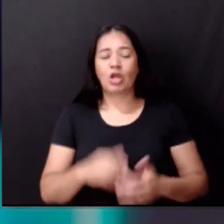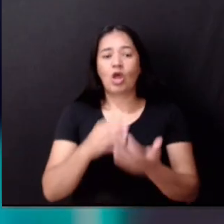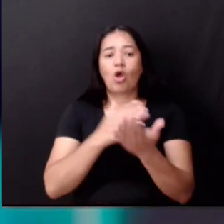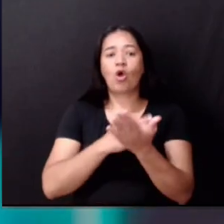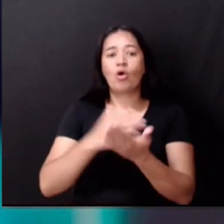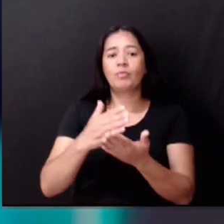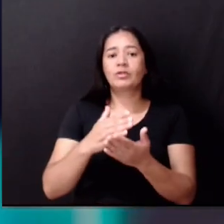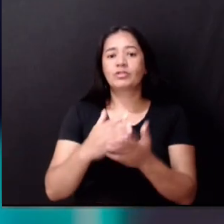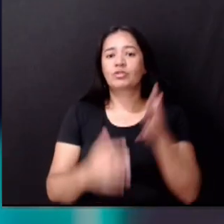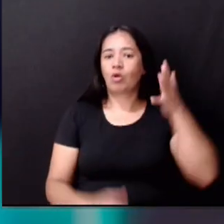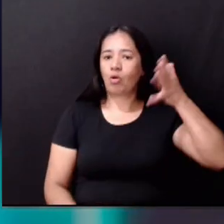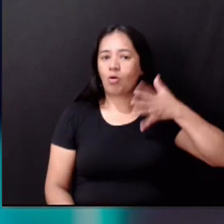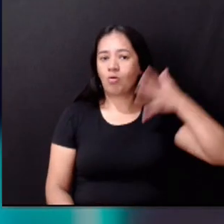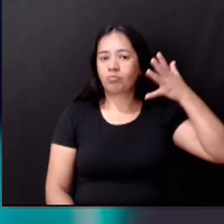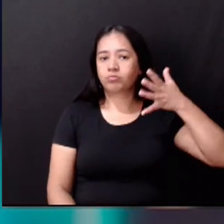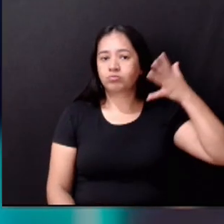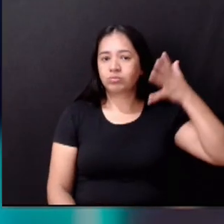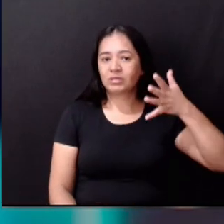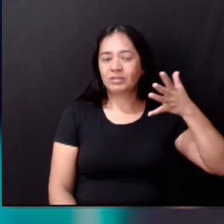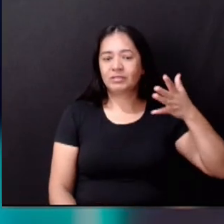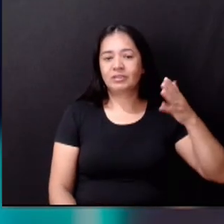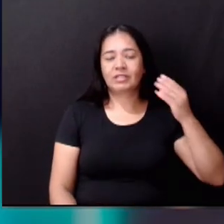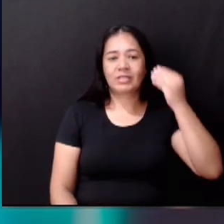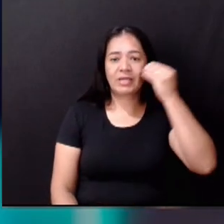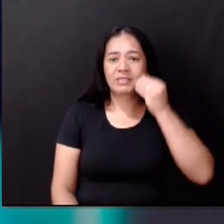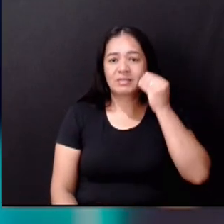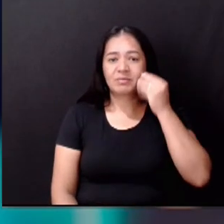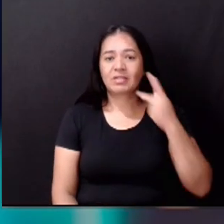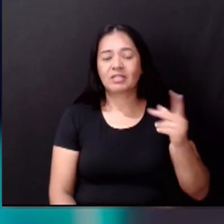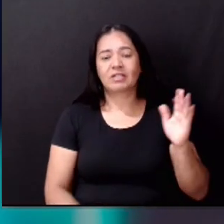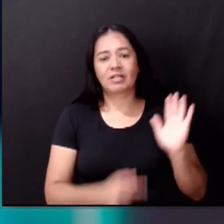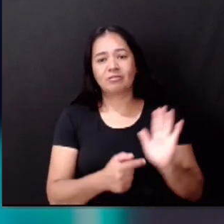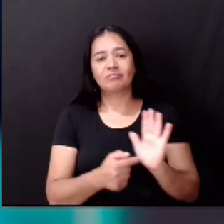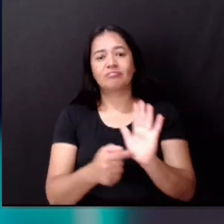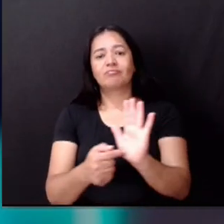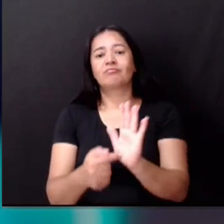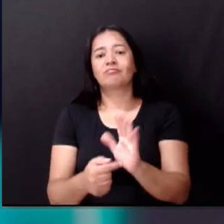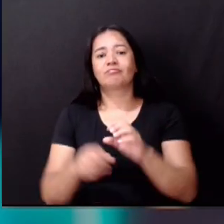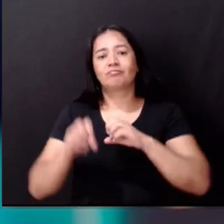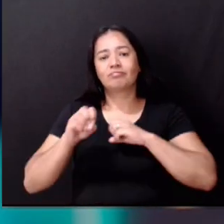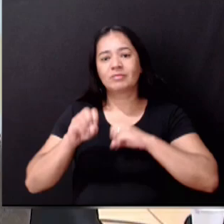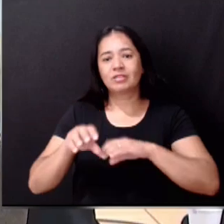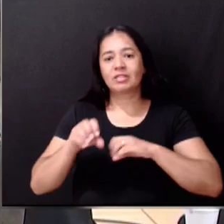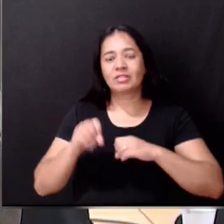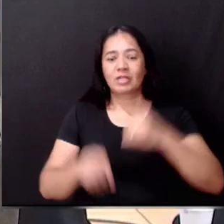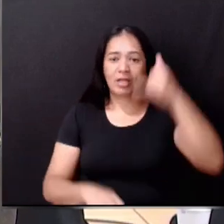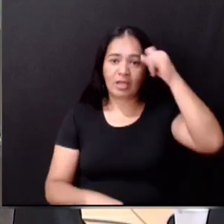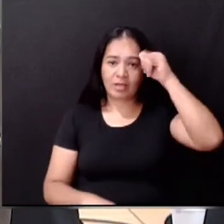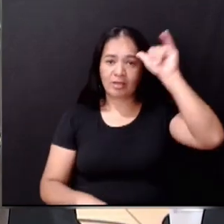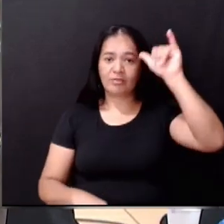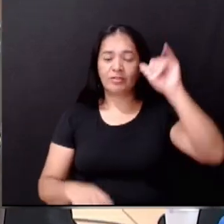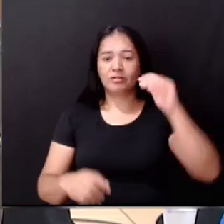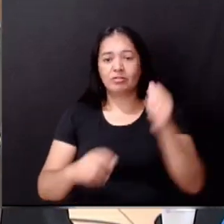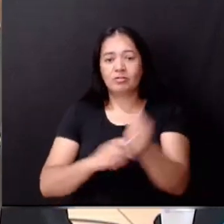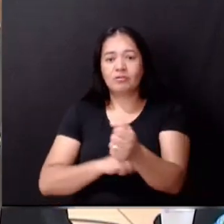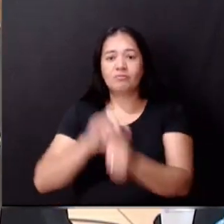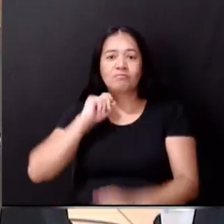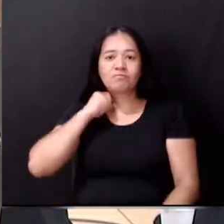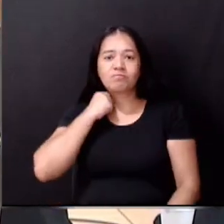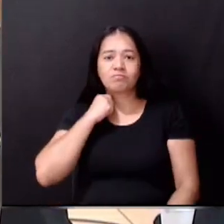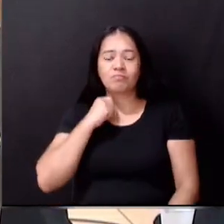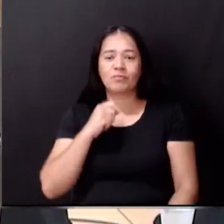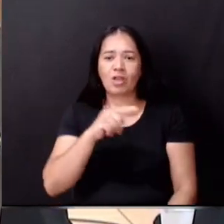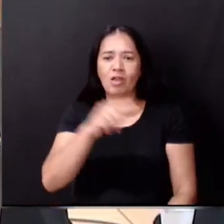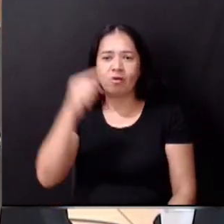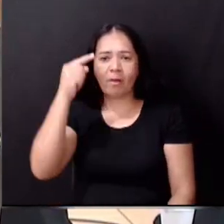que trouxeram suas experiências e ensinamentos sobre a prevenção e agressividade. Ninguém pensa que o